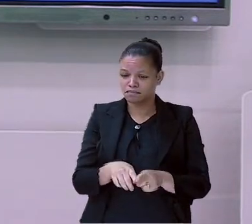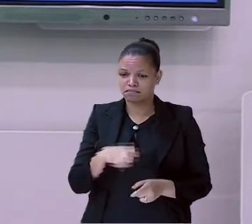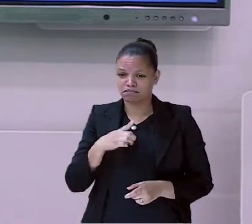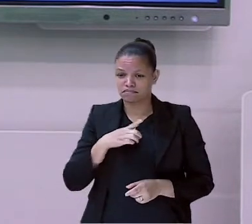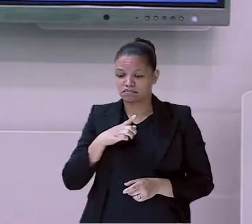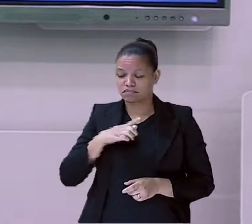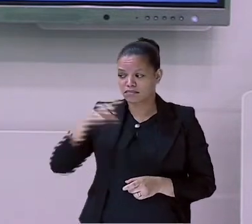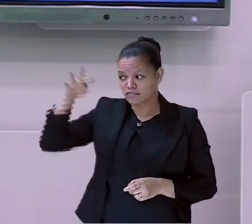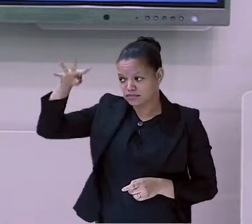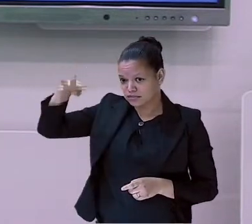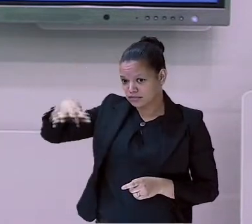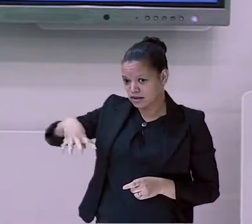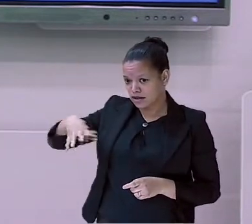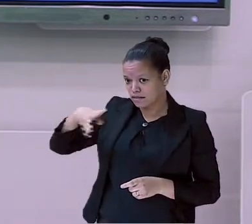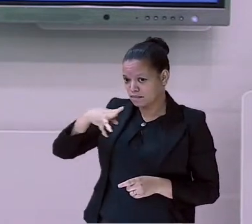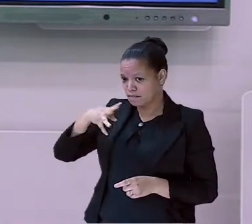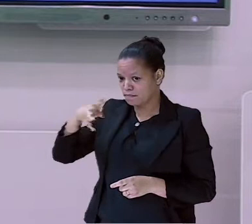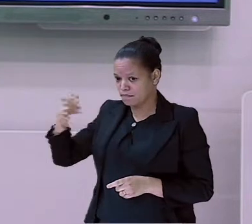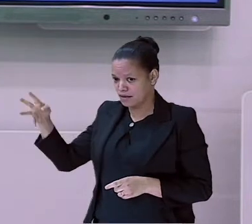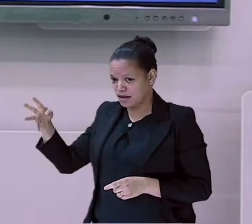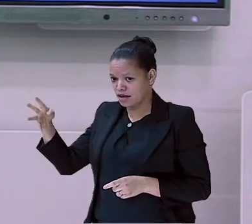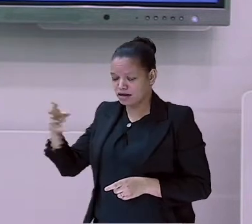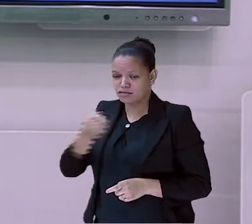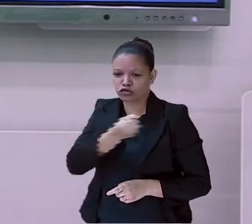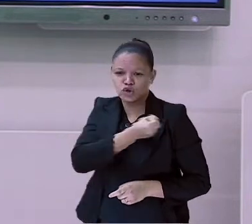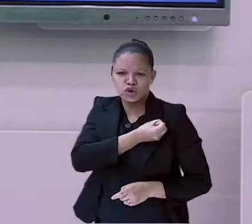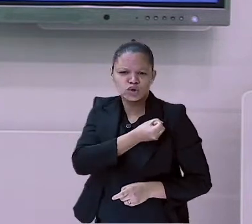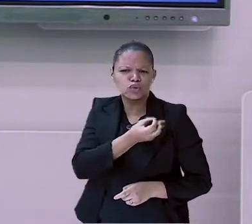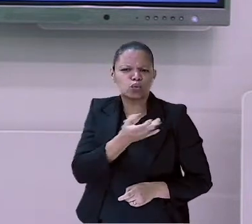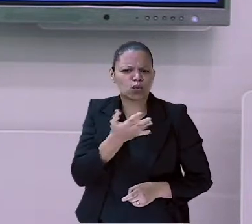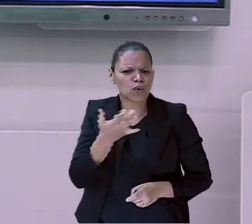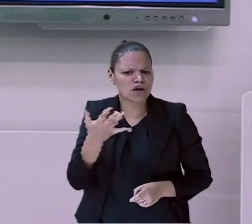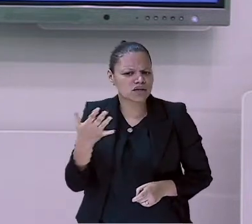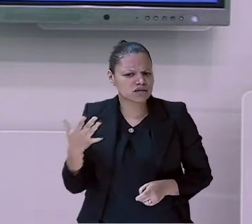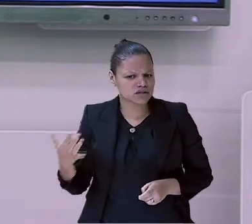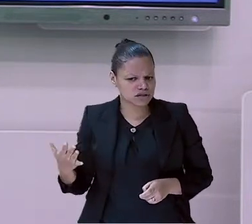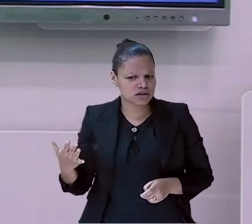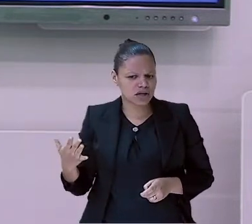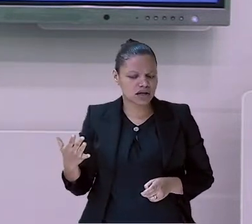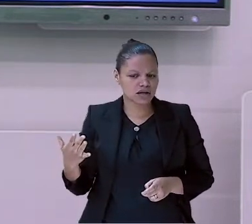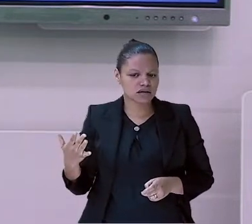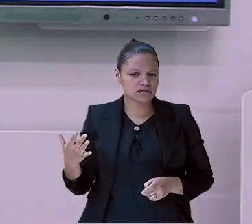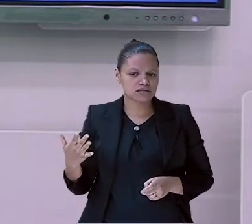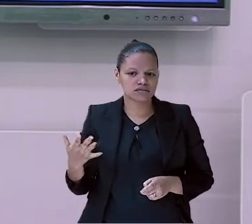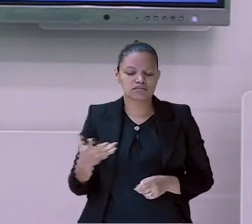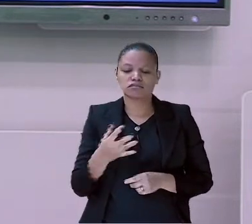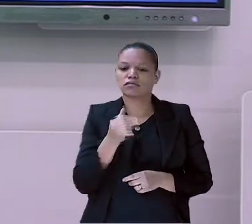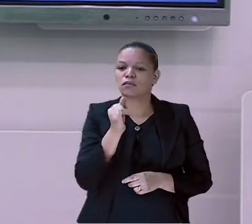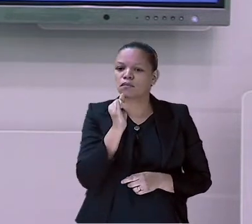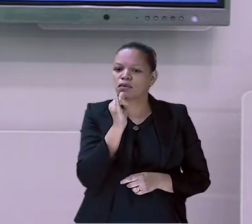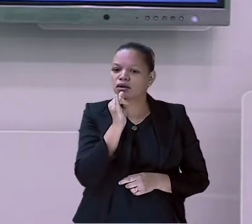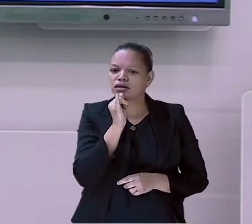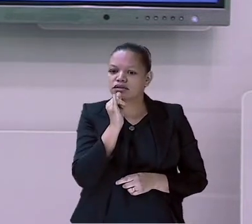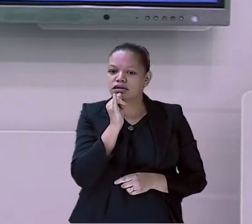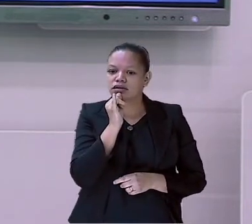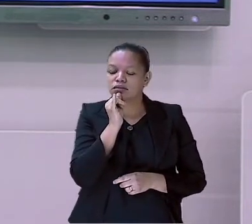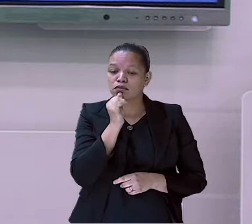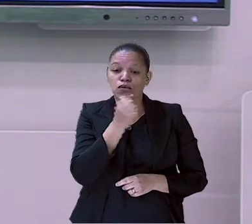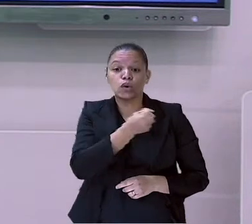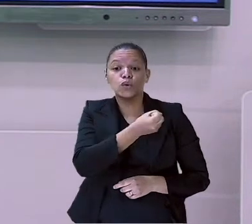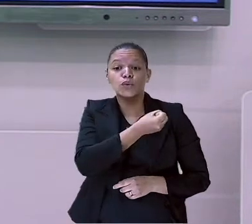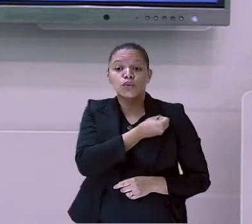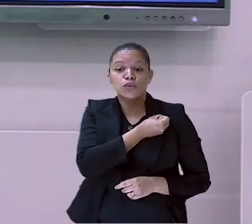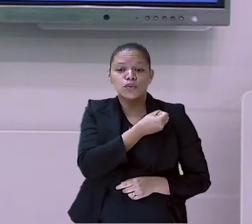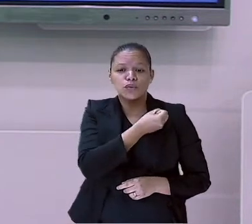quantitativos, que é quando nós queremos dizer aí, por exemplo, em dados somente números,